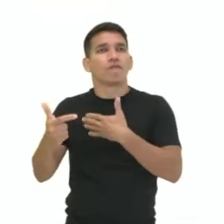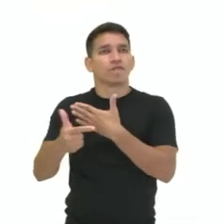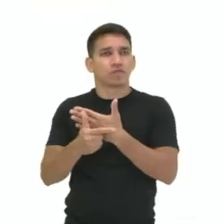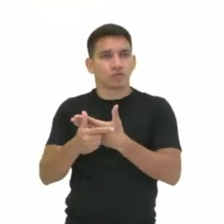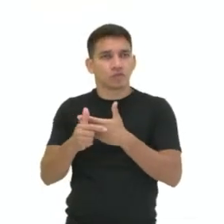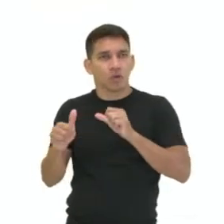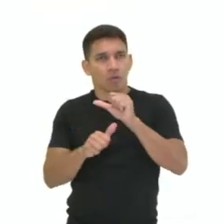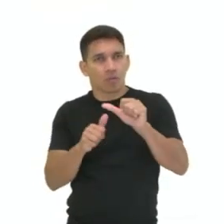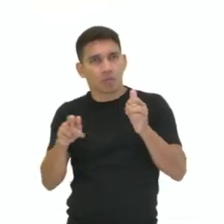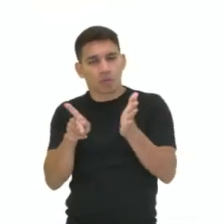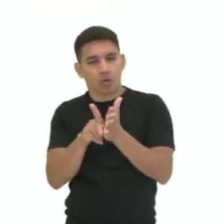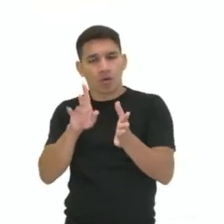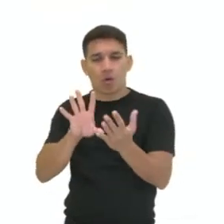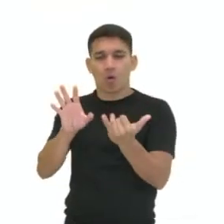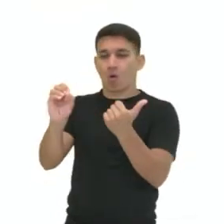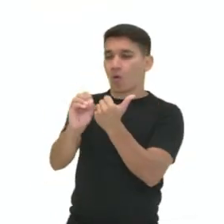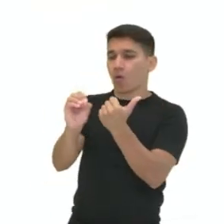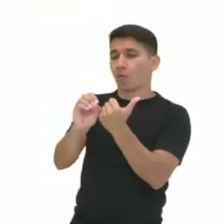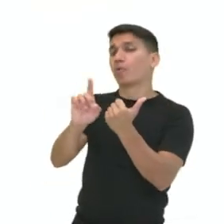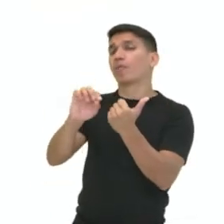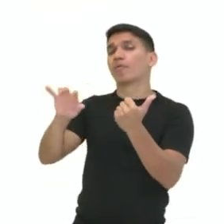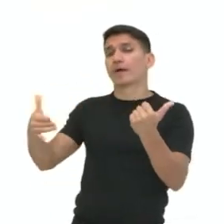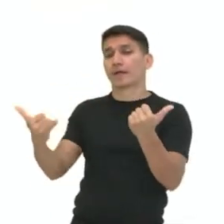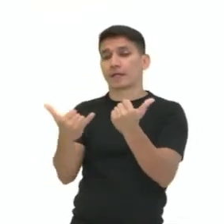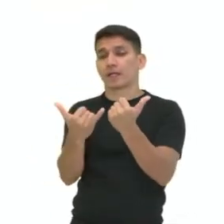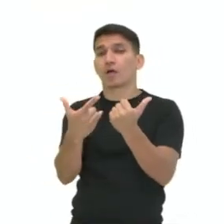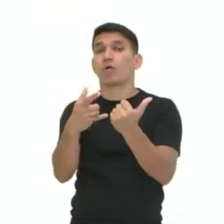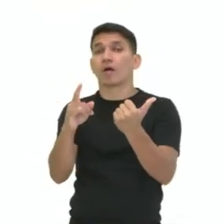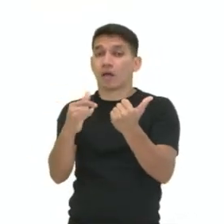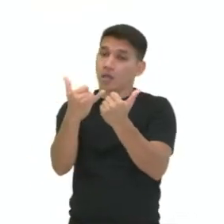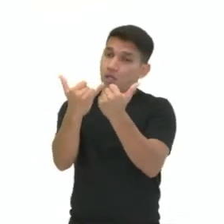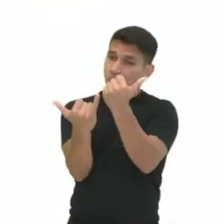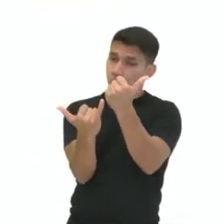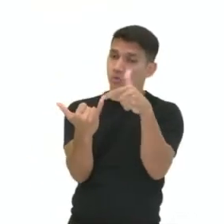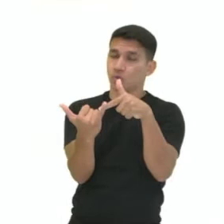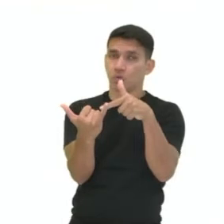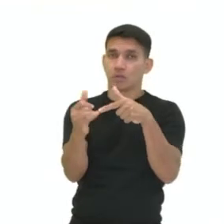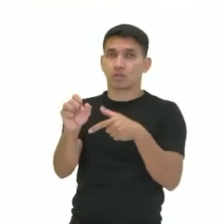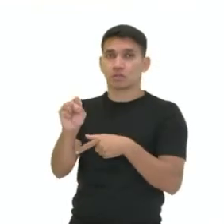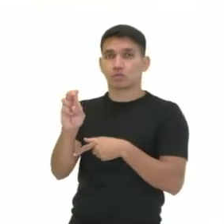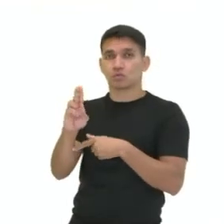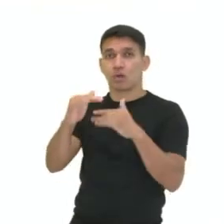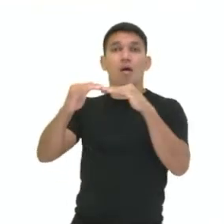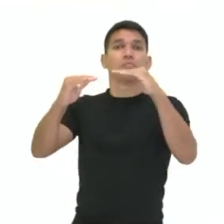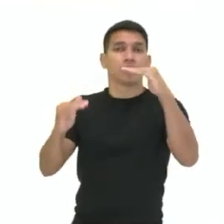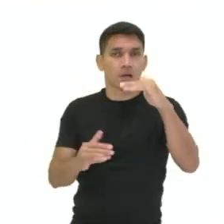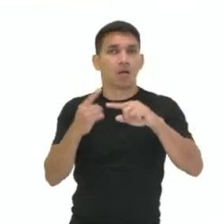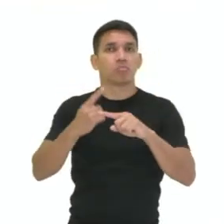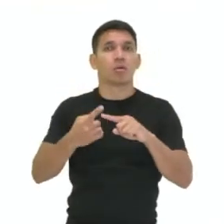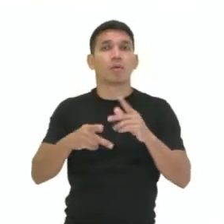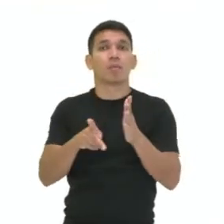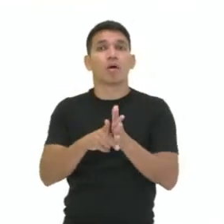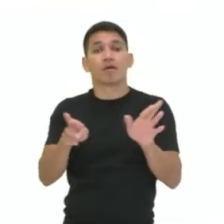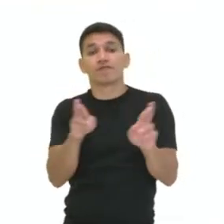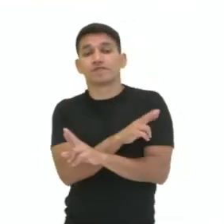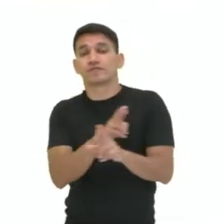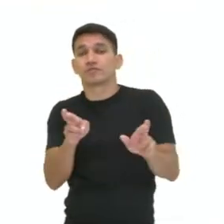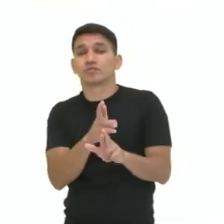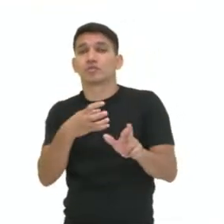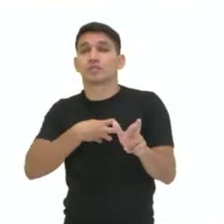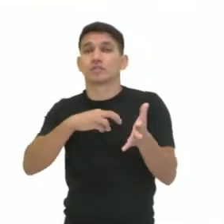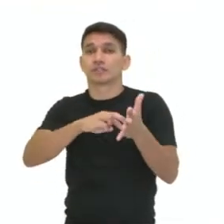objeto? Né? Assim, a oração que mudei bastante é subordinada, pois exerce uma função sintática em relação à outra